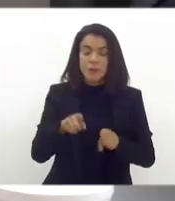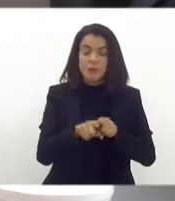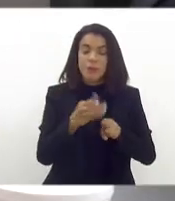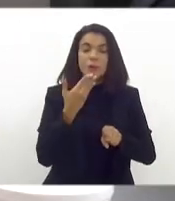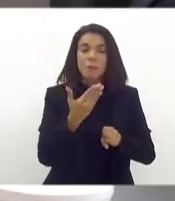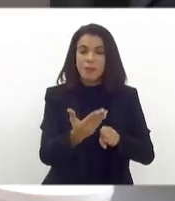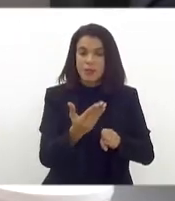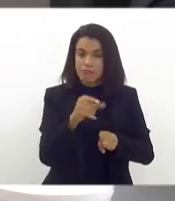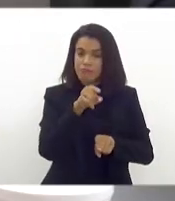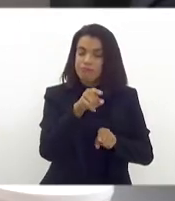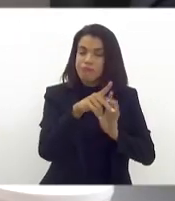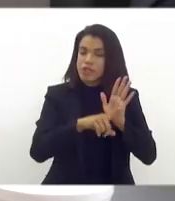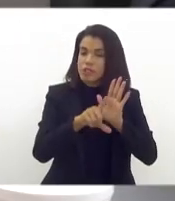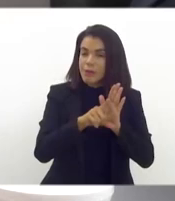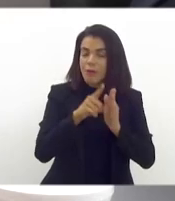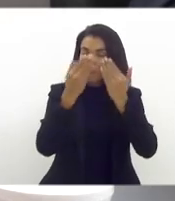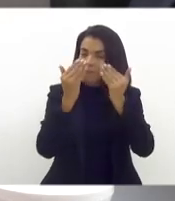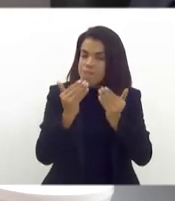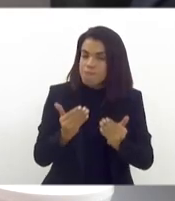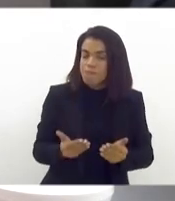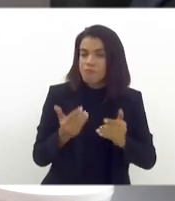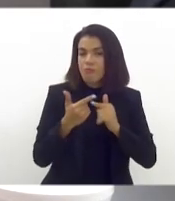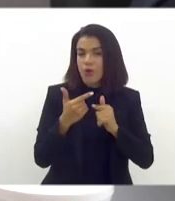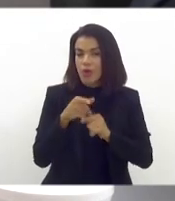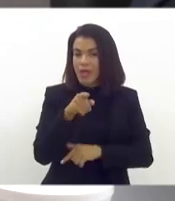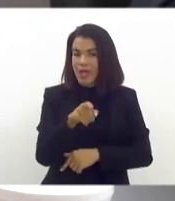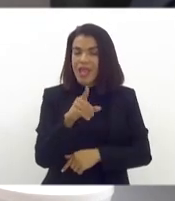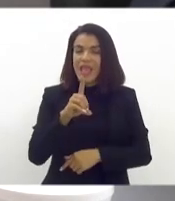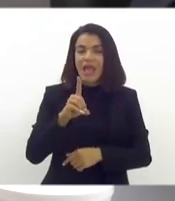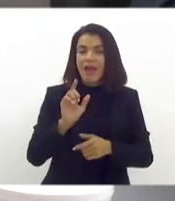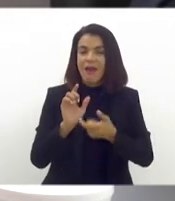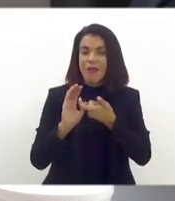senhor presidente. Porque, olha só, o famoso dispõe, né?